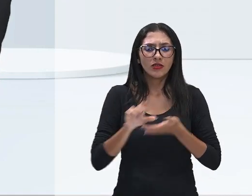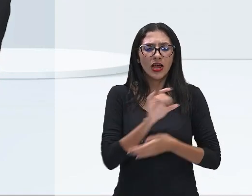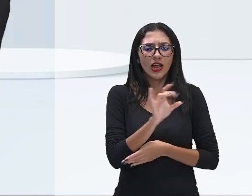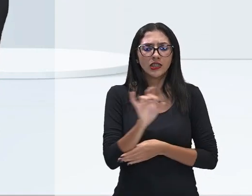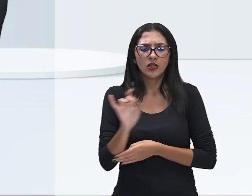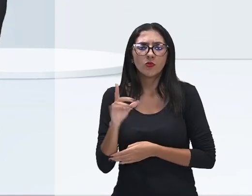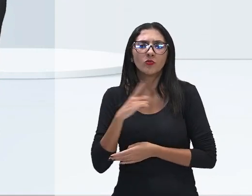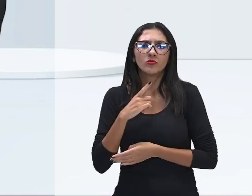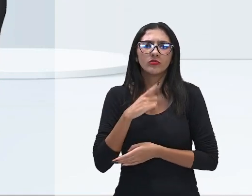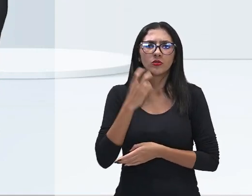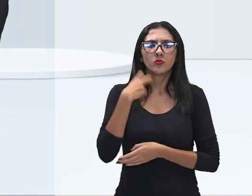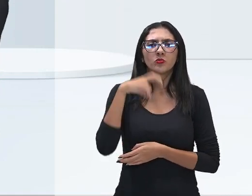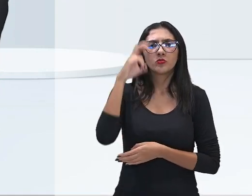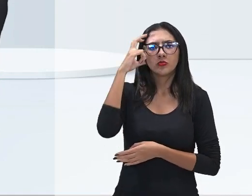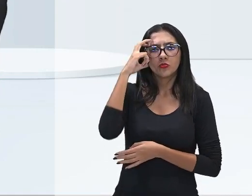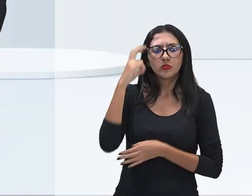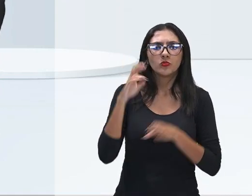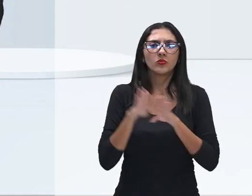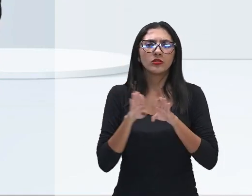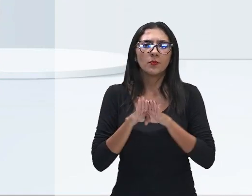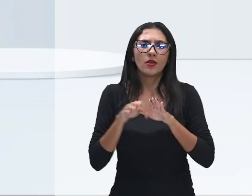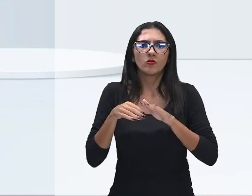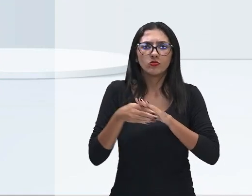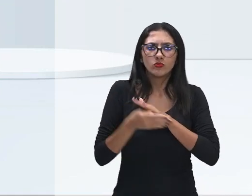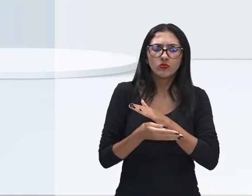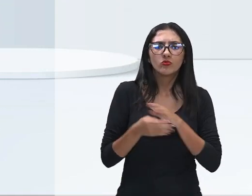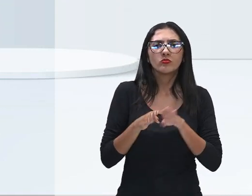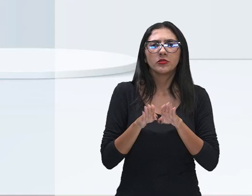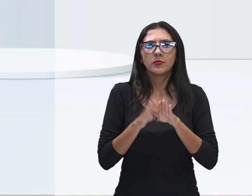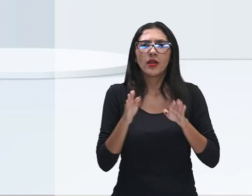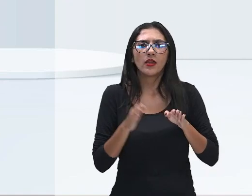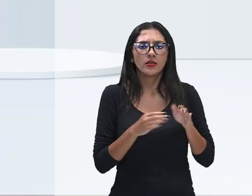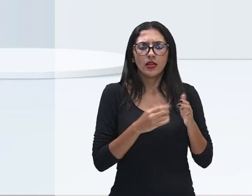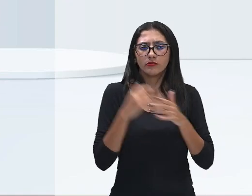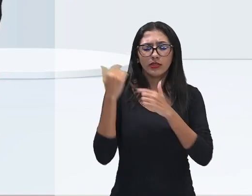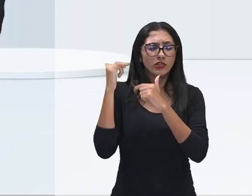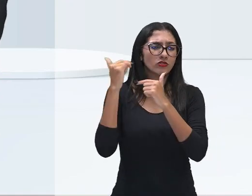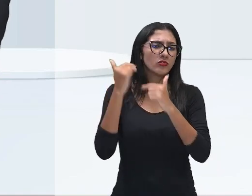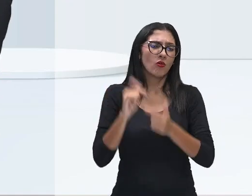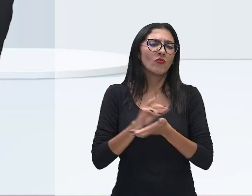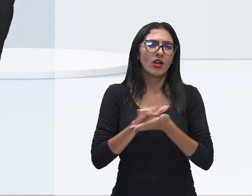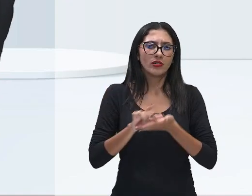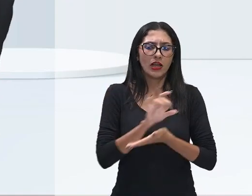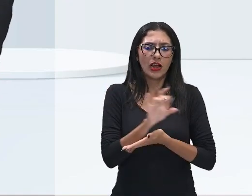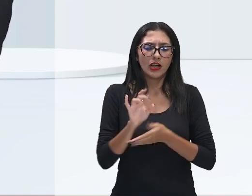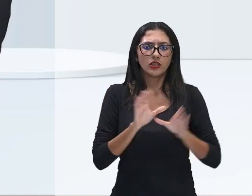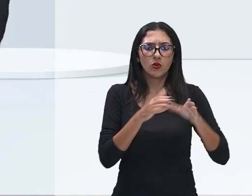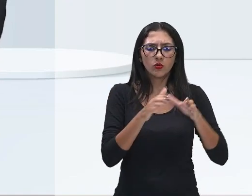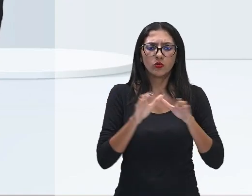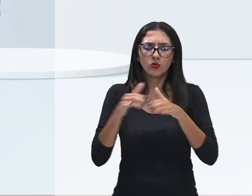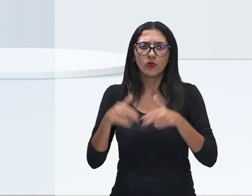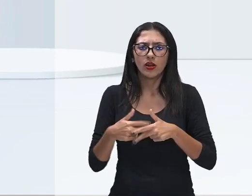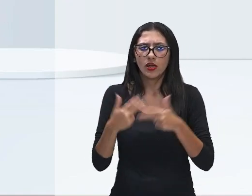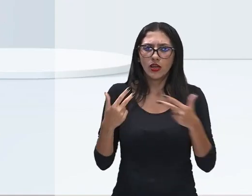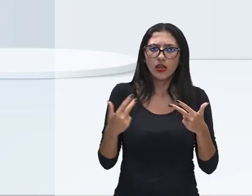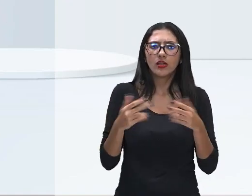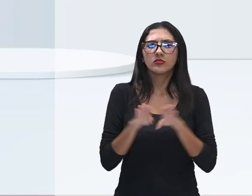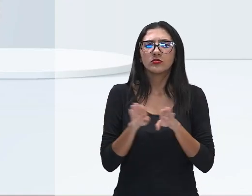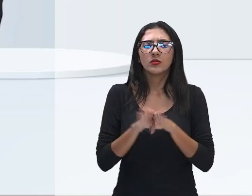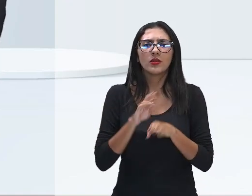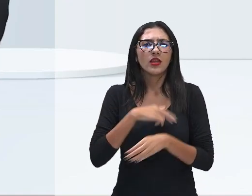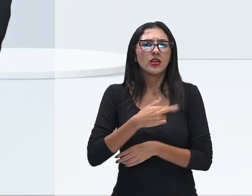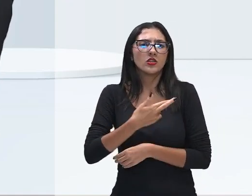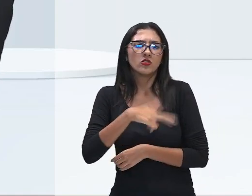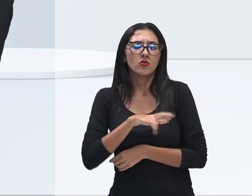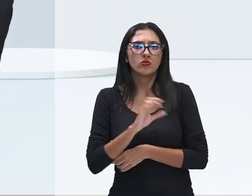sua cultura, tem os seus costumes, suas tradições, tá? Cada grupo étnico, religioso